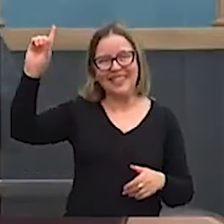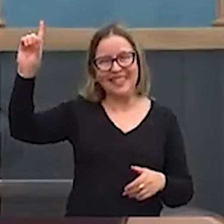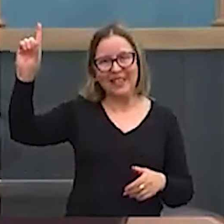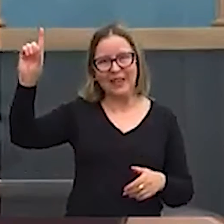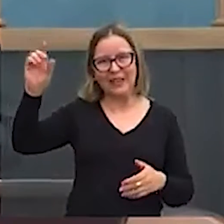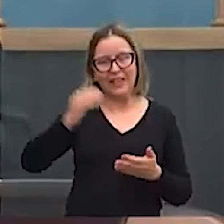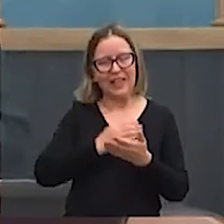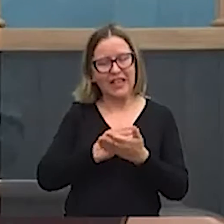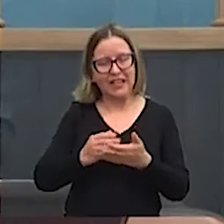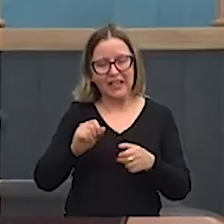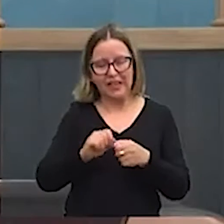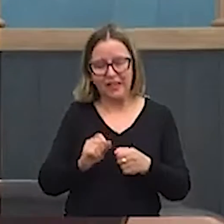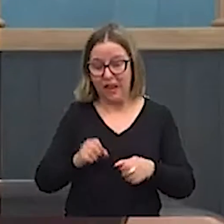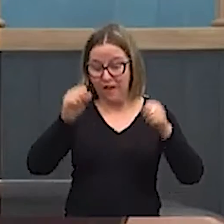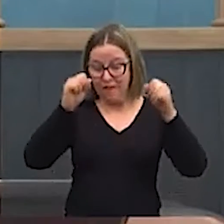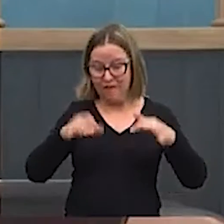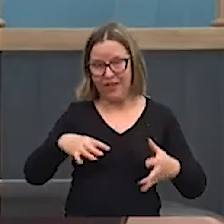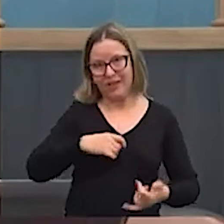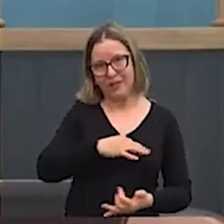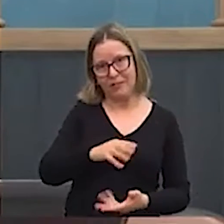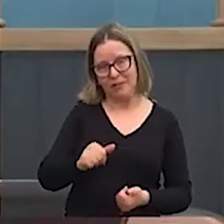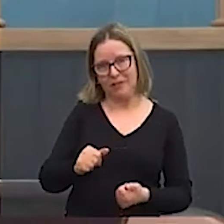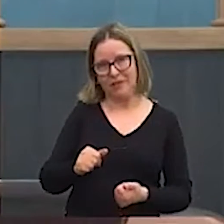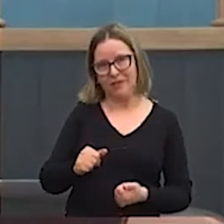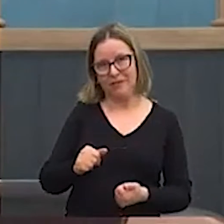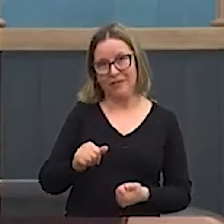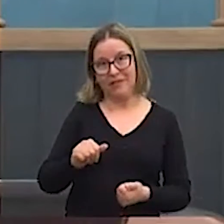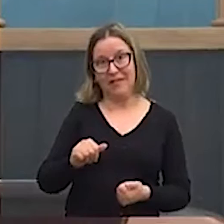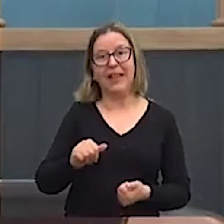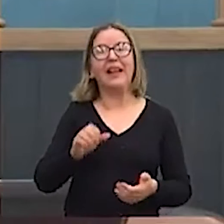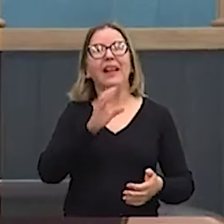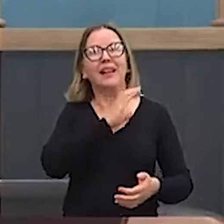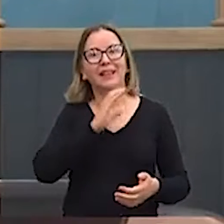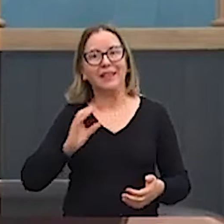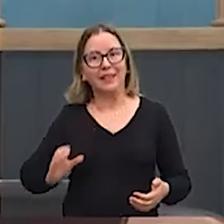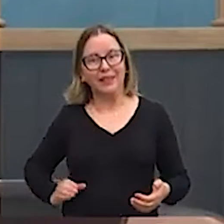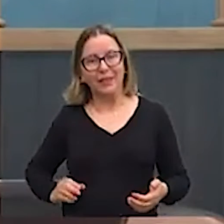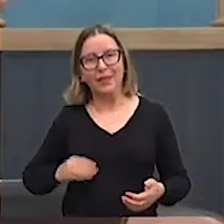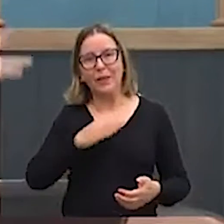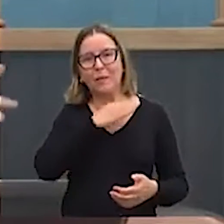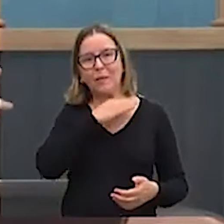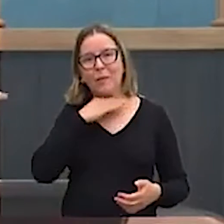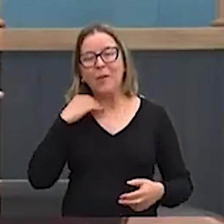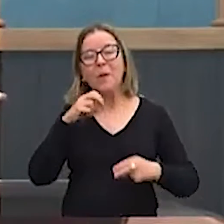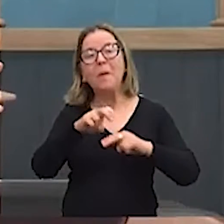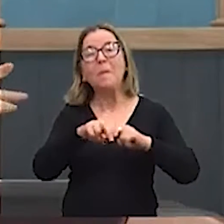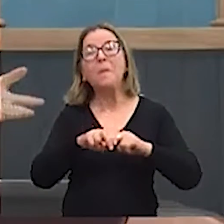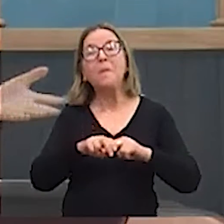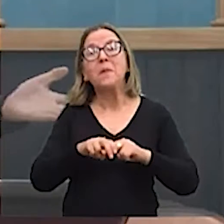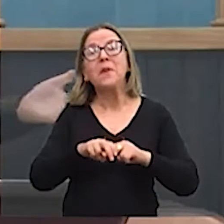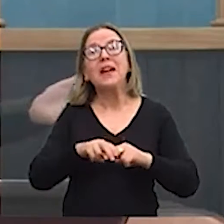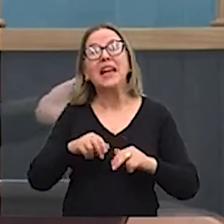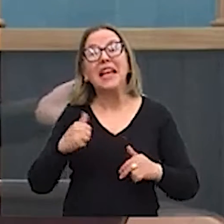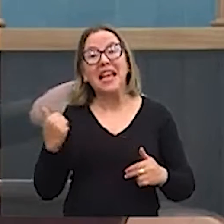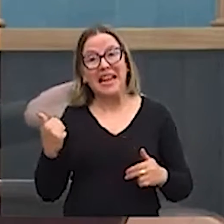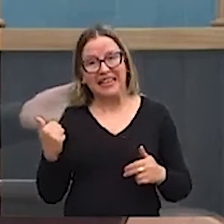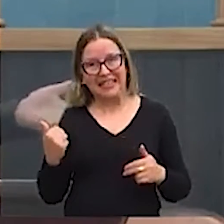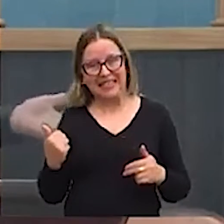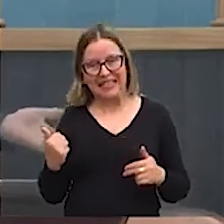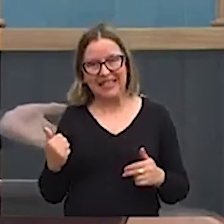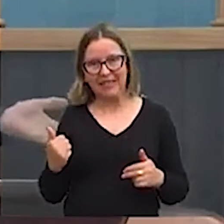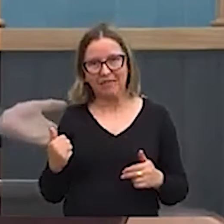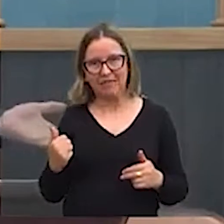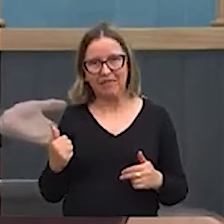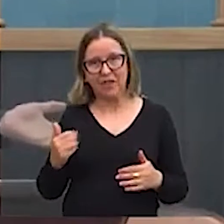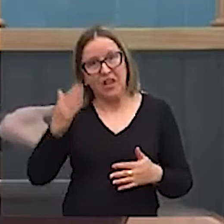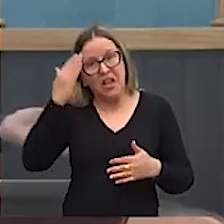do mundo, Cristo morreu por eles. Como eu não sei quem são os eleitos, eu tenho que